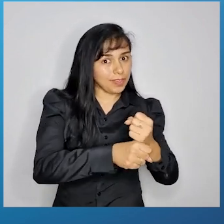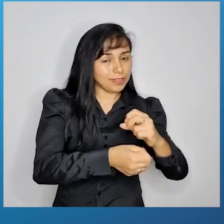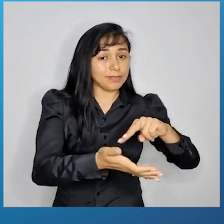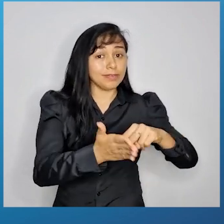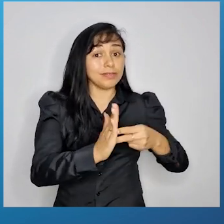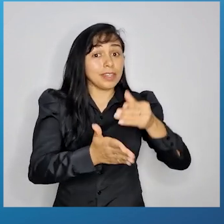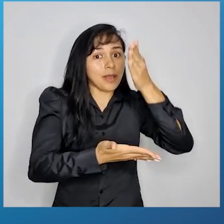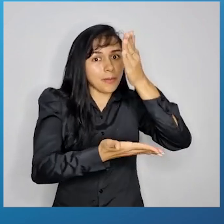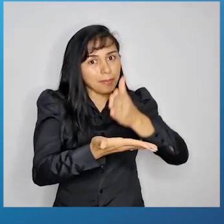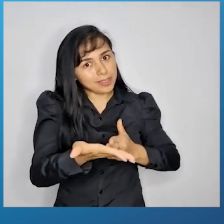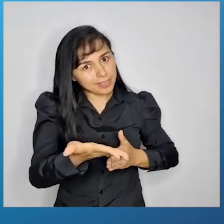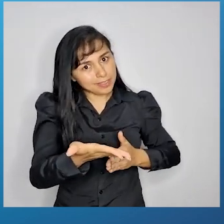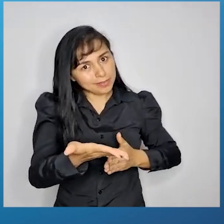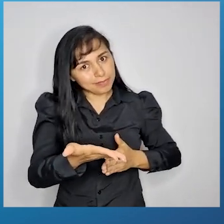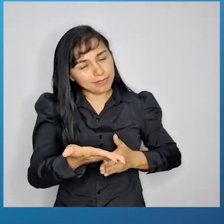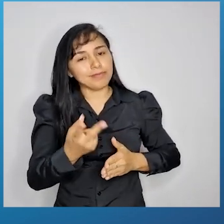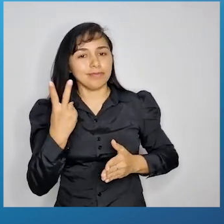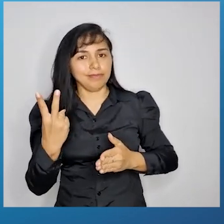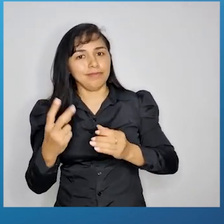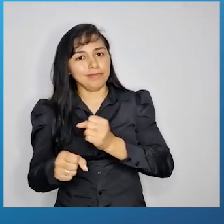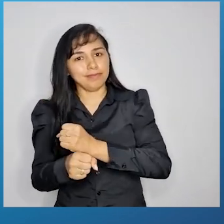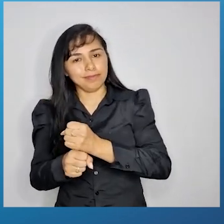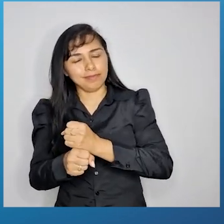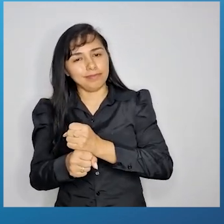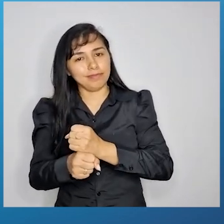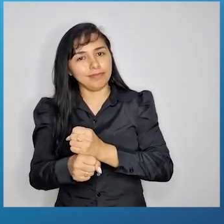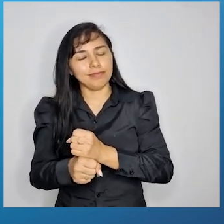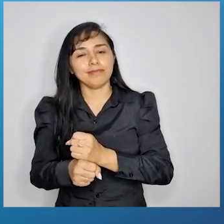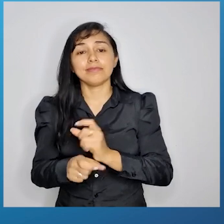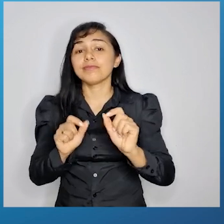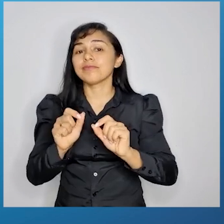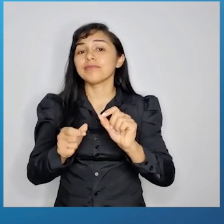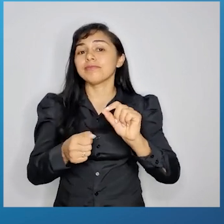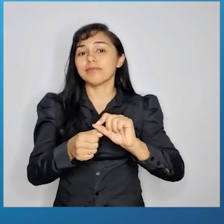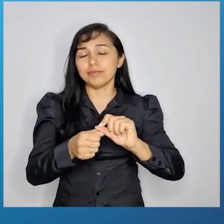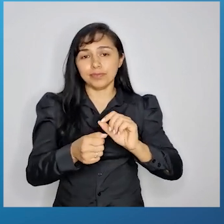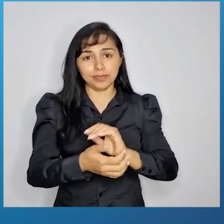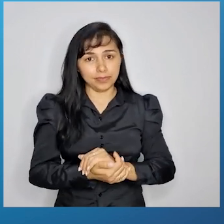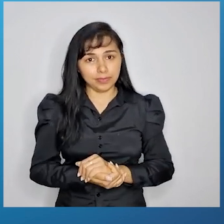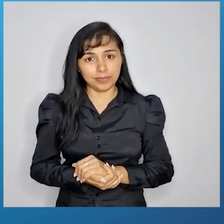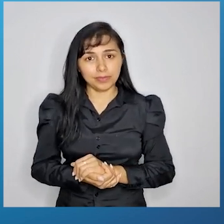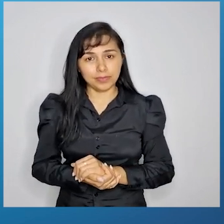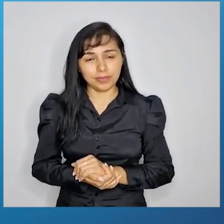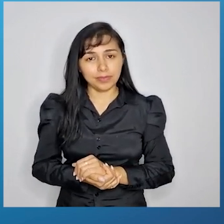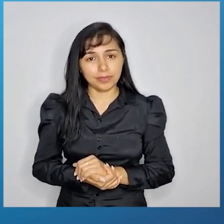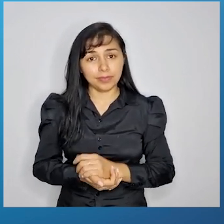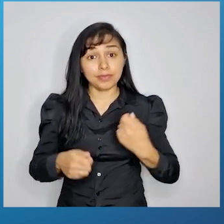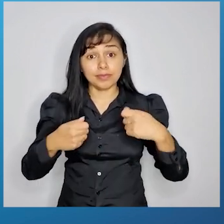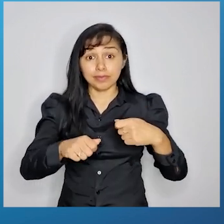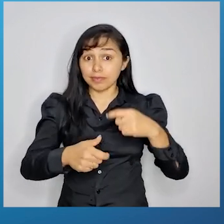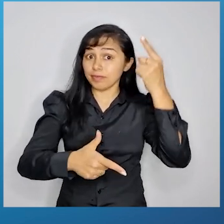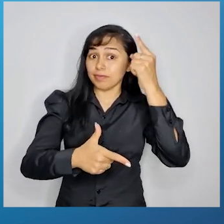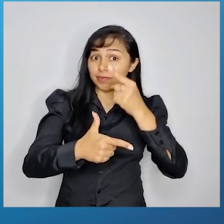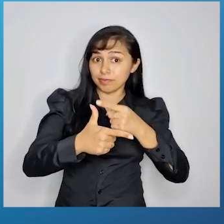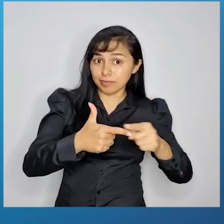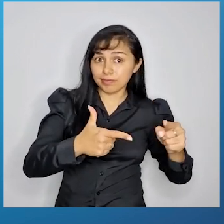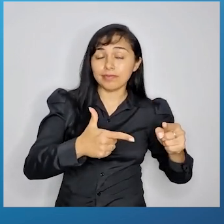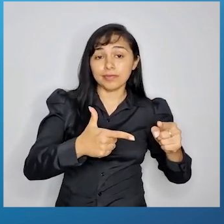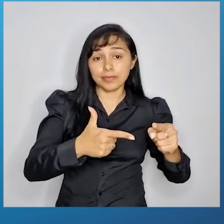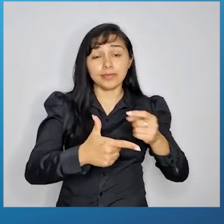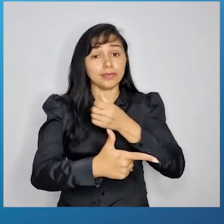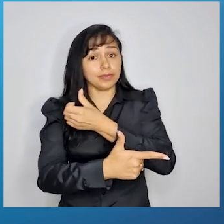é a metade de 2. Então, o que nós vamos fazer aqui? Nós vamos dividir